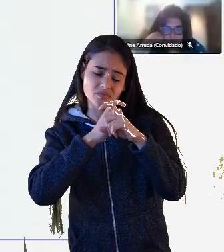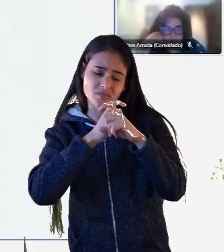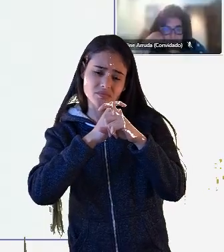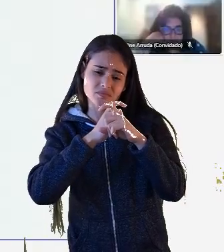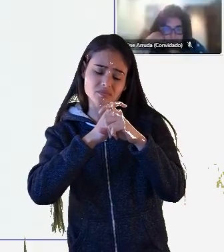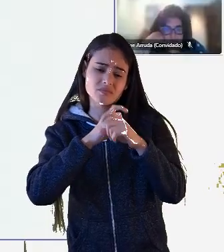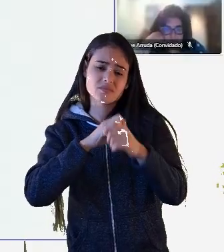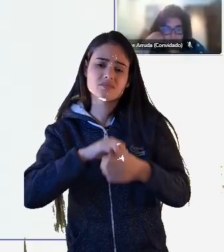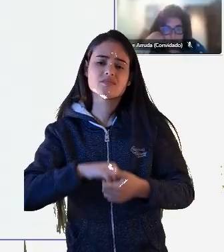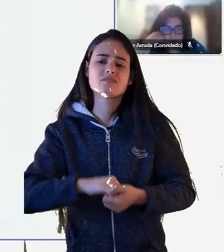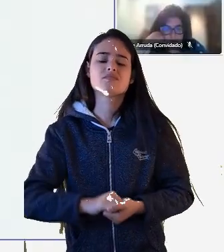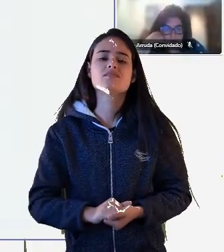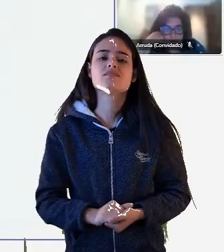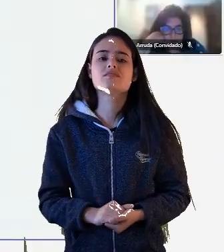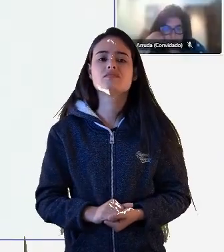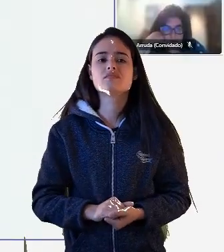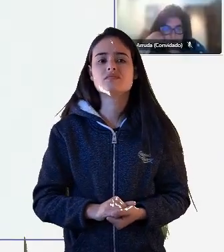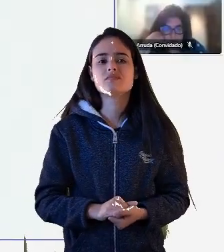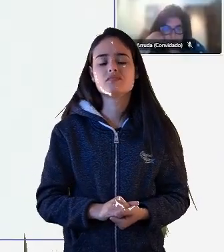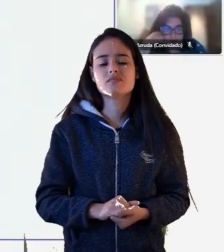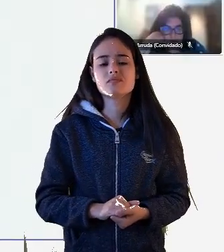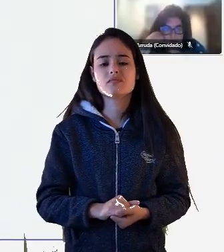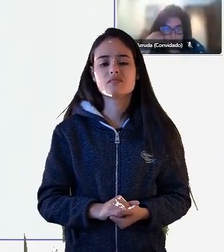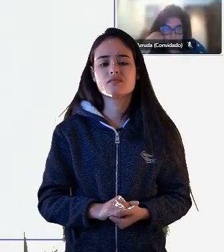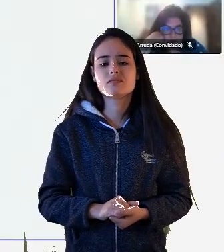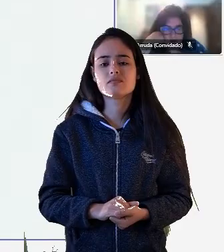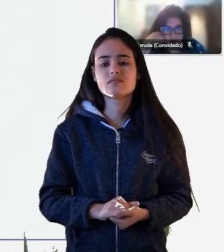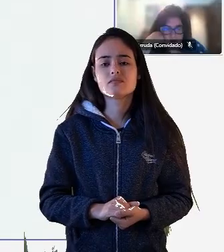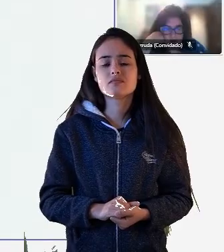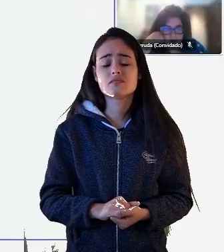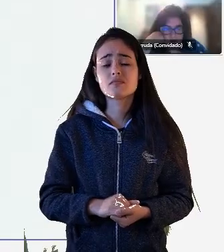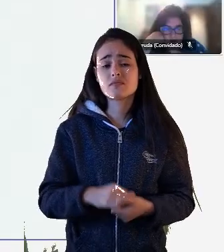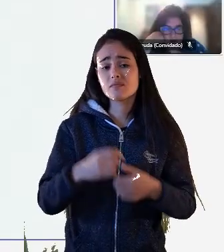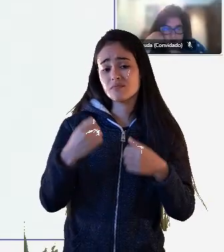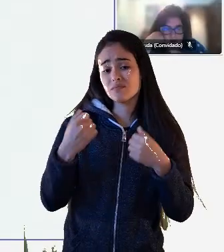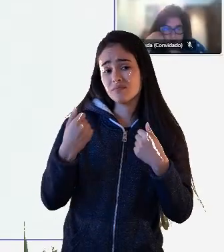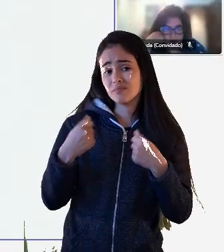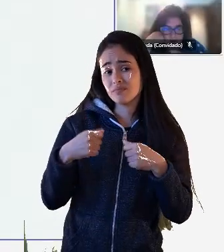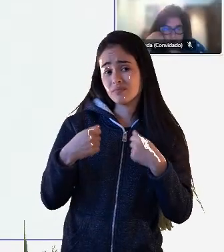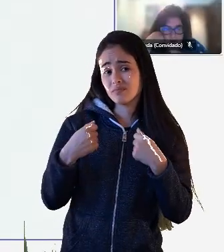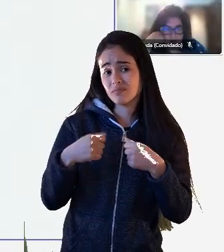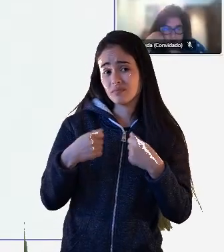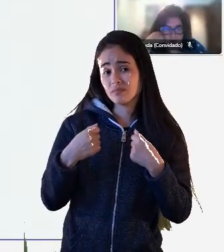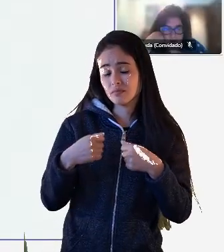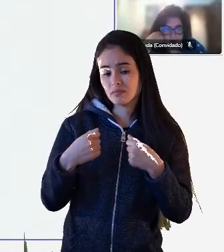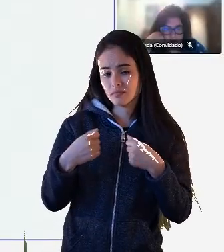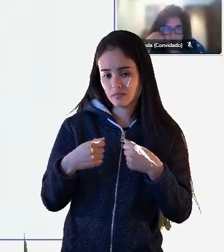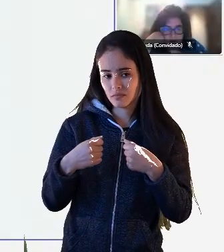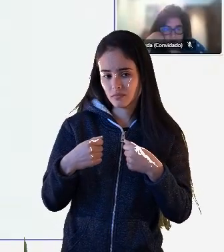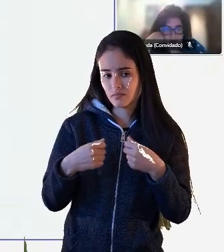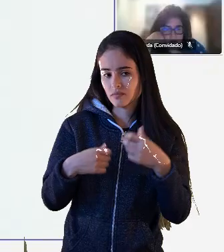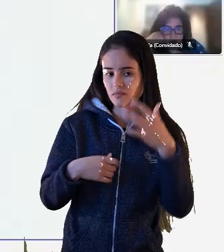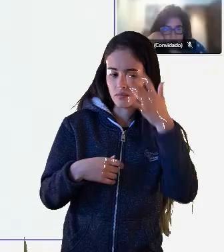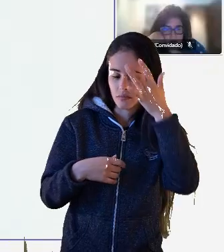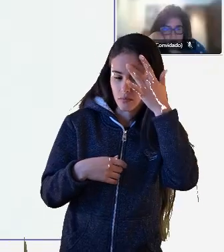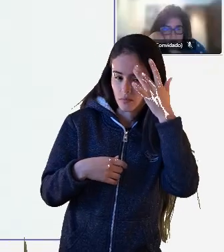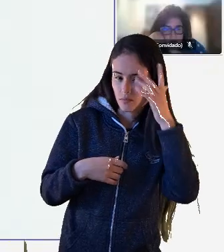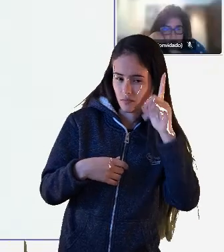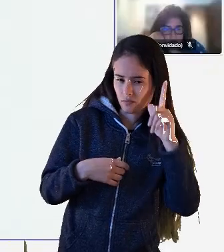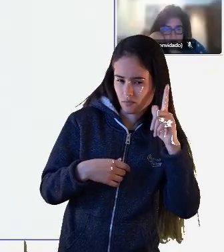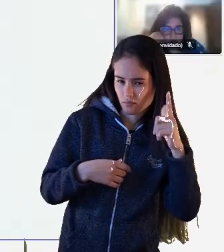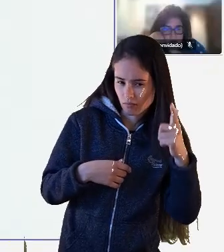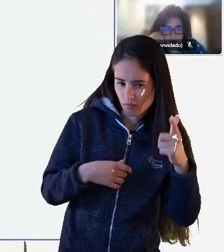essencial apoiar e defender quem está na linha de frente da luta antirracista escutando sem